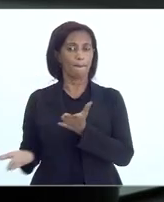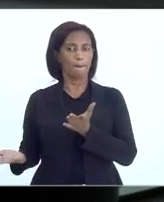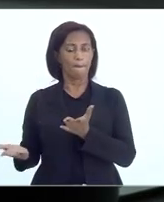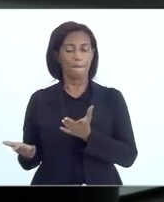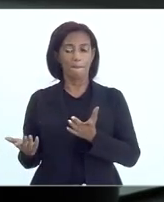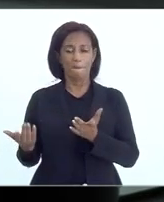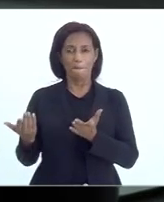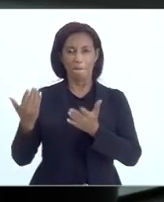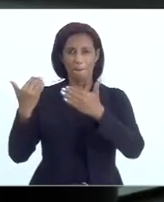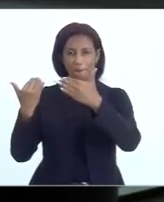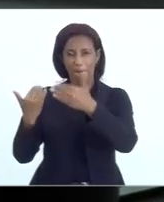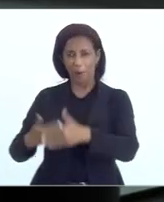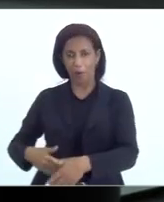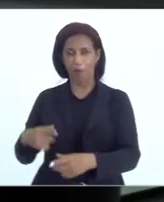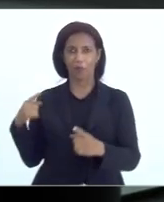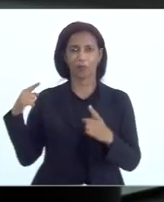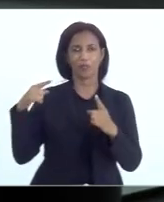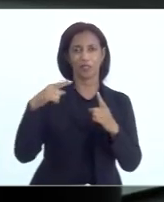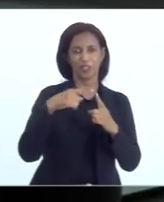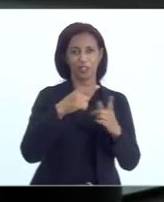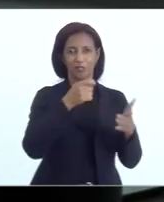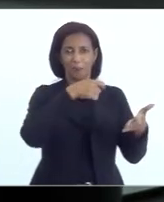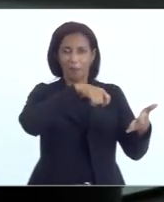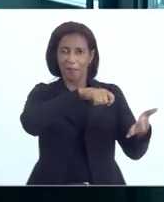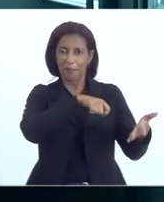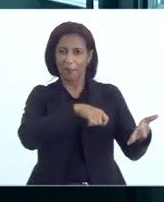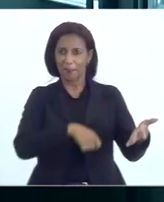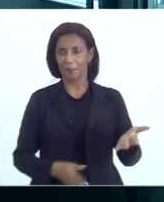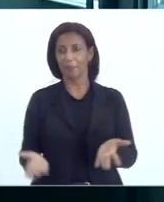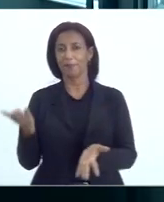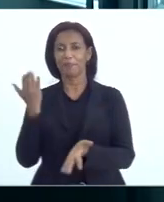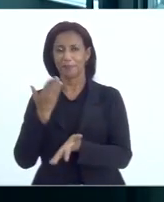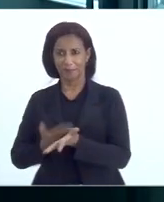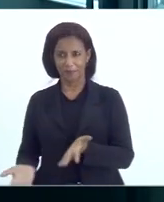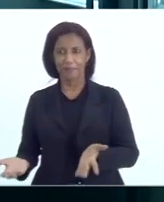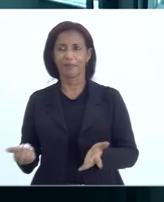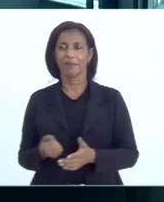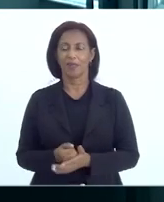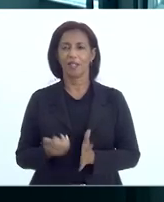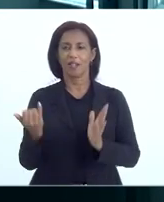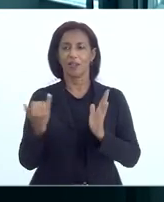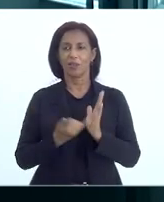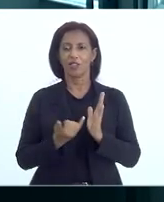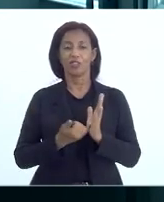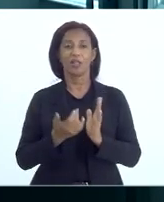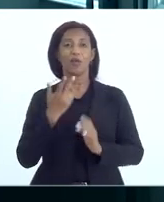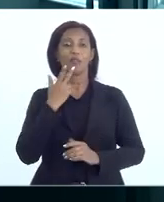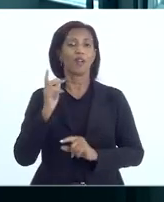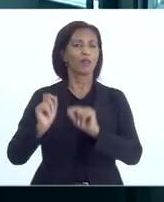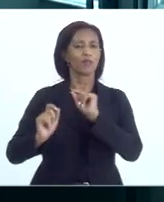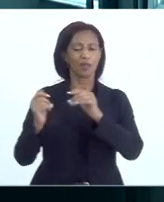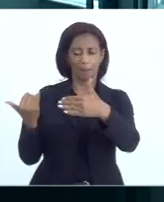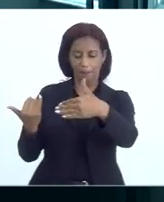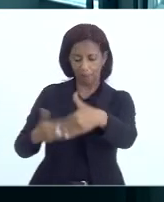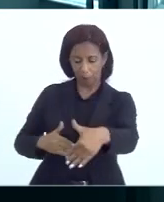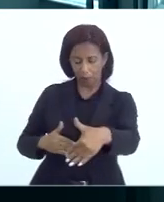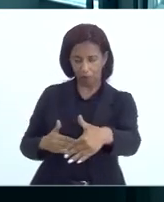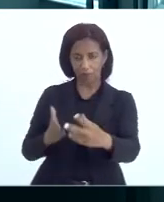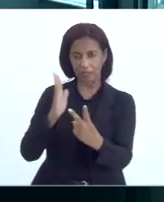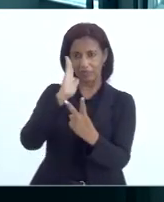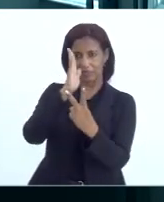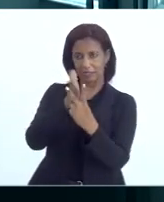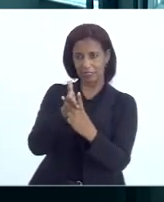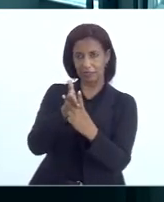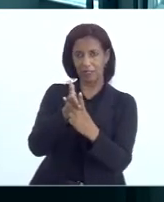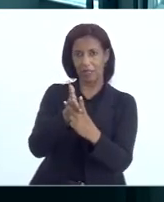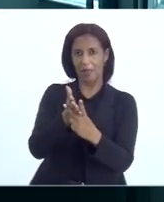na prova objetiva conforme a previsão no tópico 9.2 do edital o edital previa o seguinte a prova é dividida